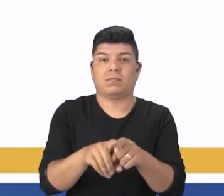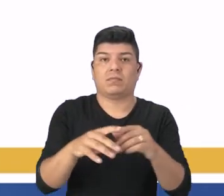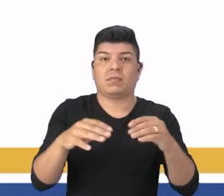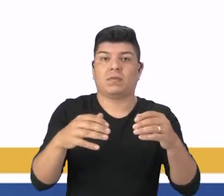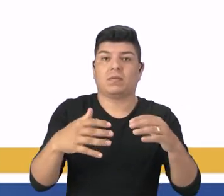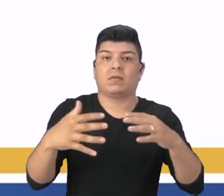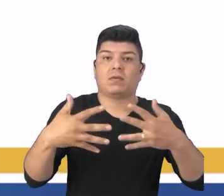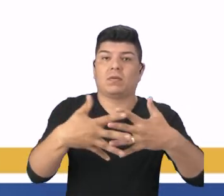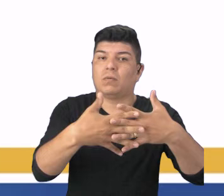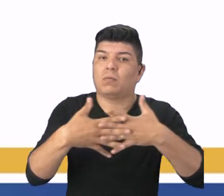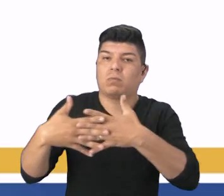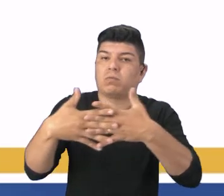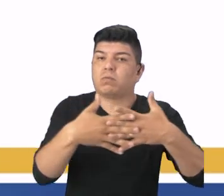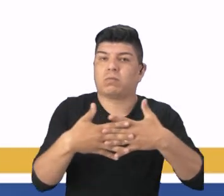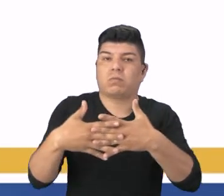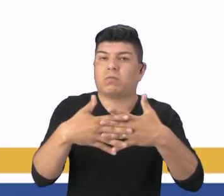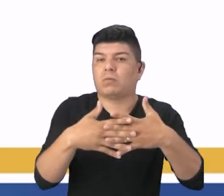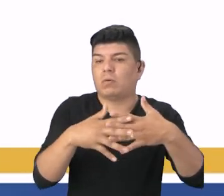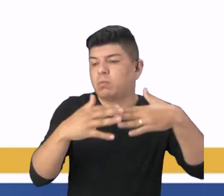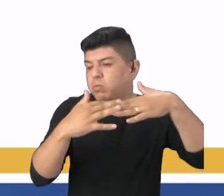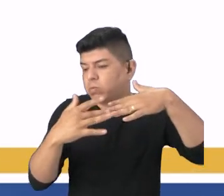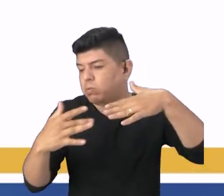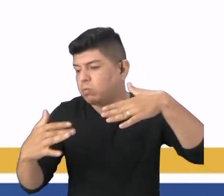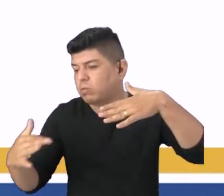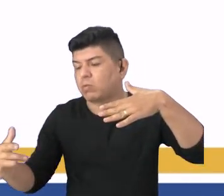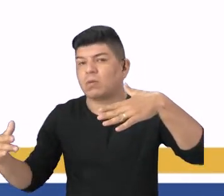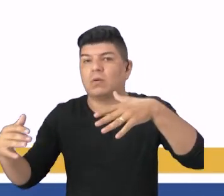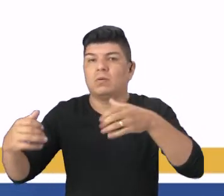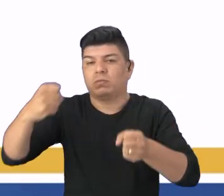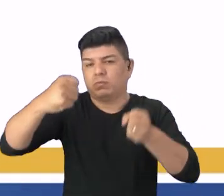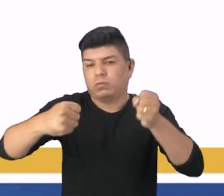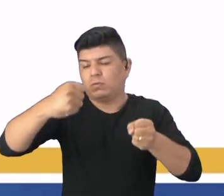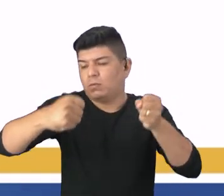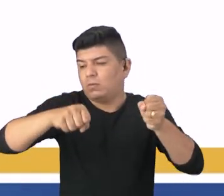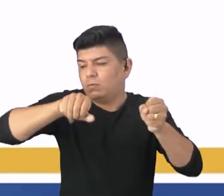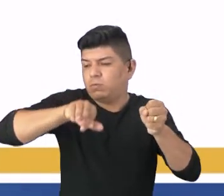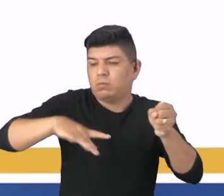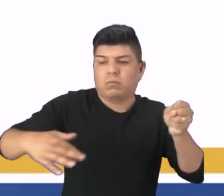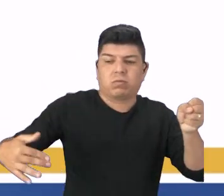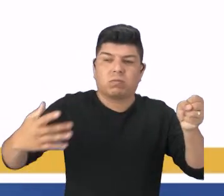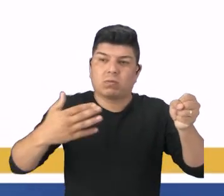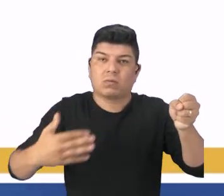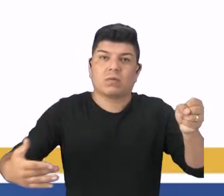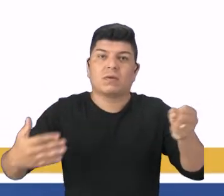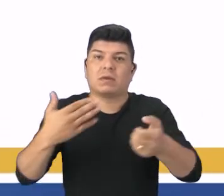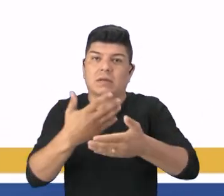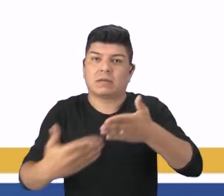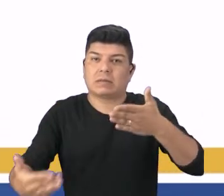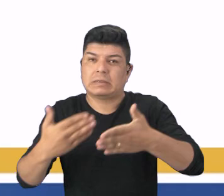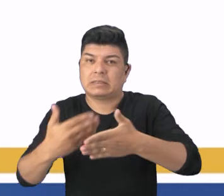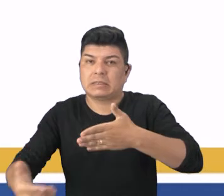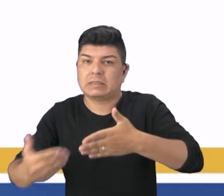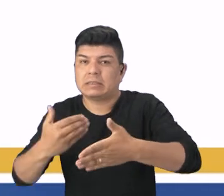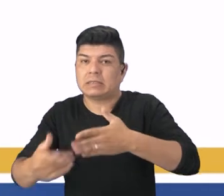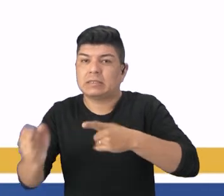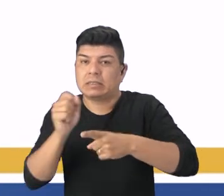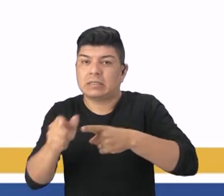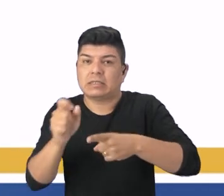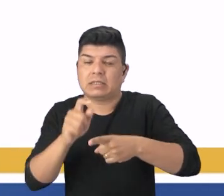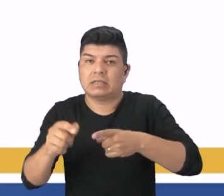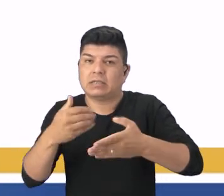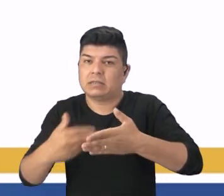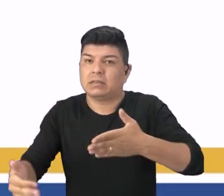caminhão vai transportando grãos, vai caindo no meio da estrada. Quantas vezes você andando de carro em viagem, você já não viu caindo milho e